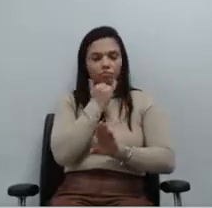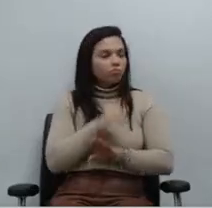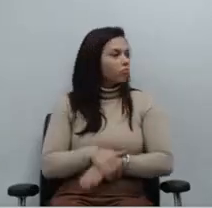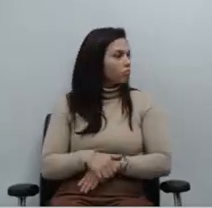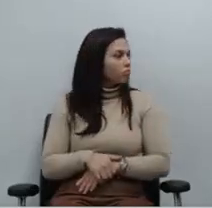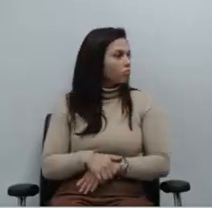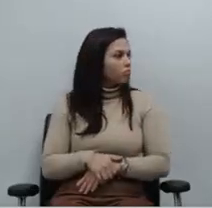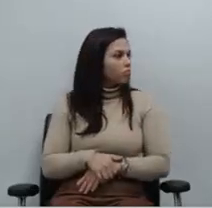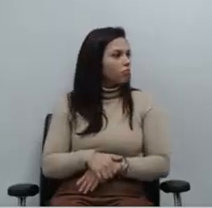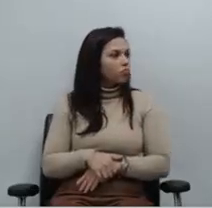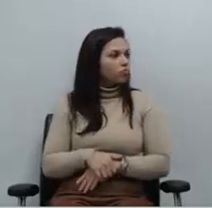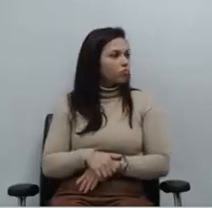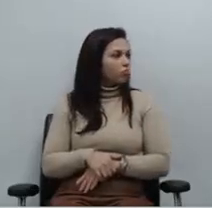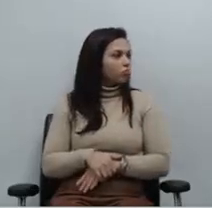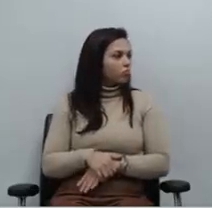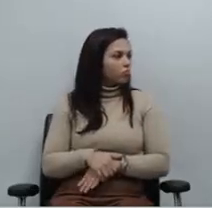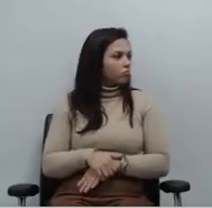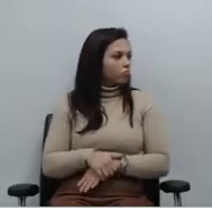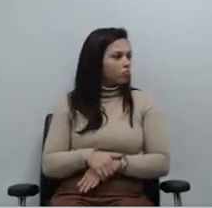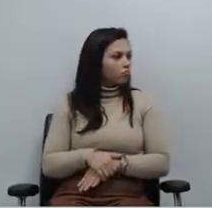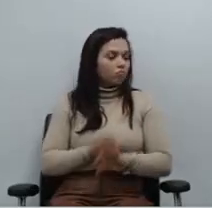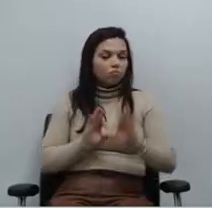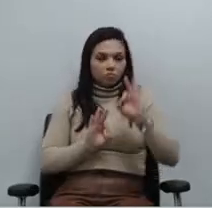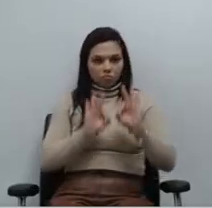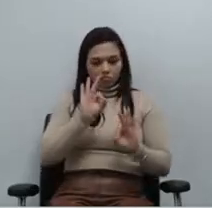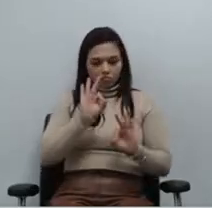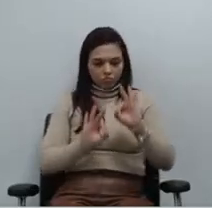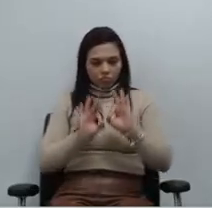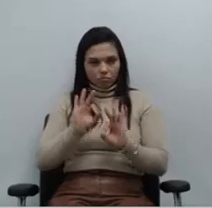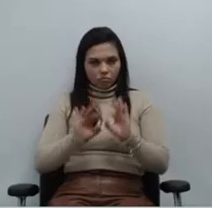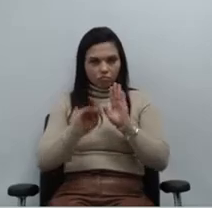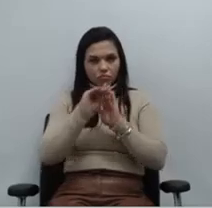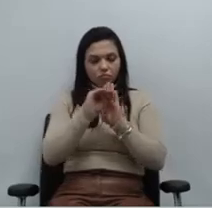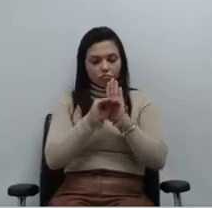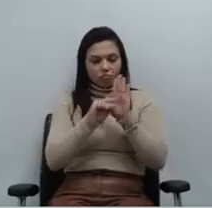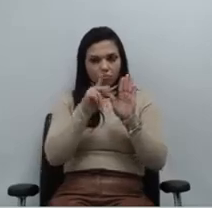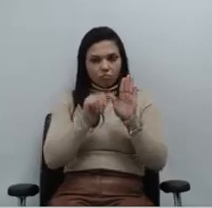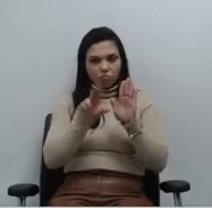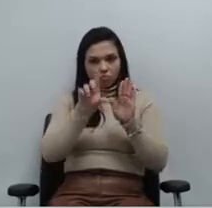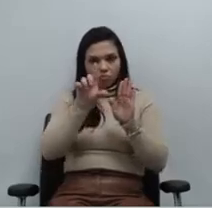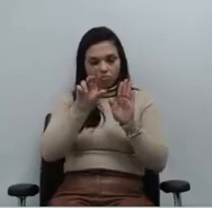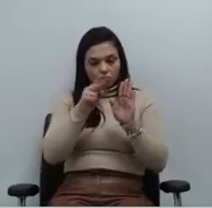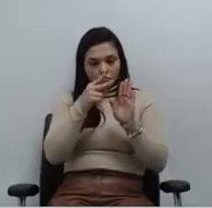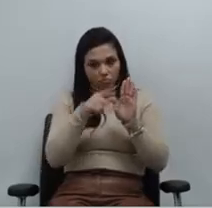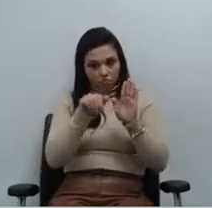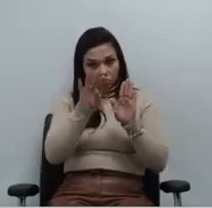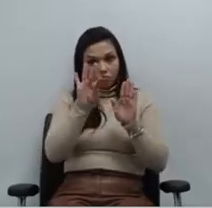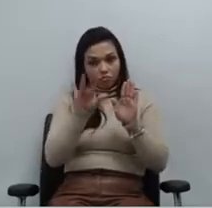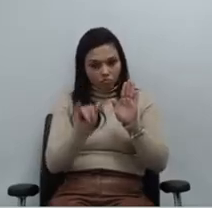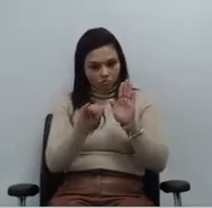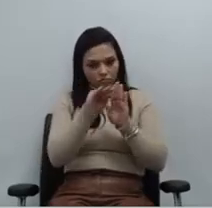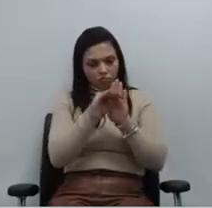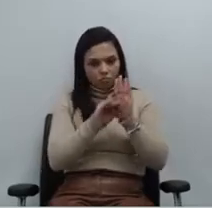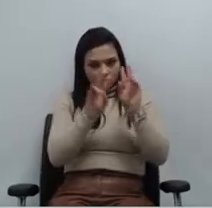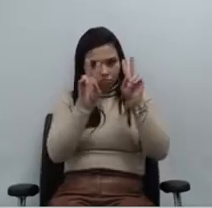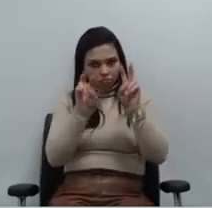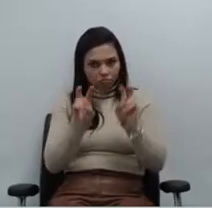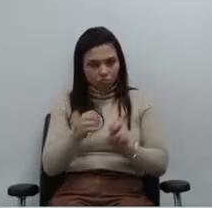Isso. Então, organizando novamente a pauta, retomando a palavra e pedindo aqui escusas em